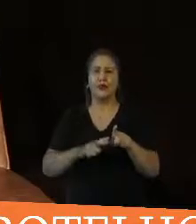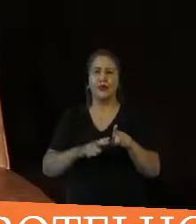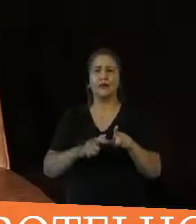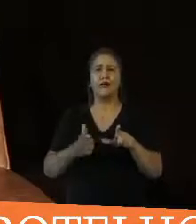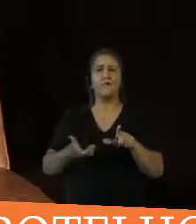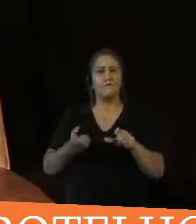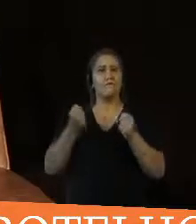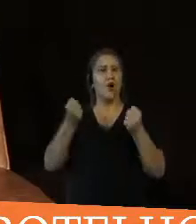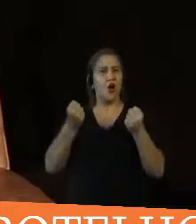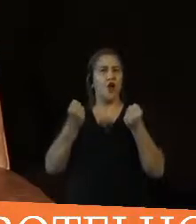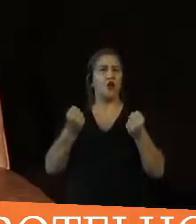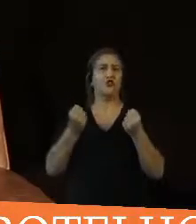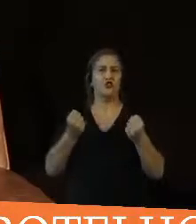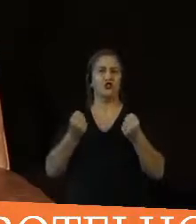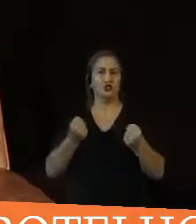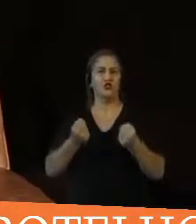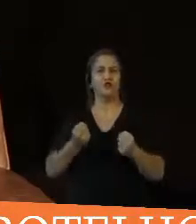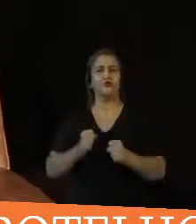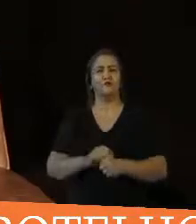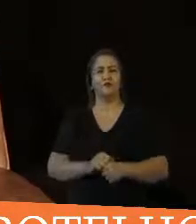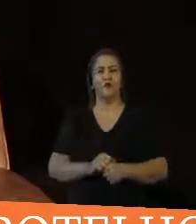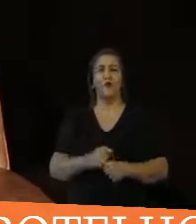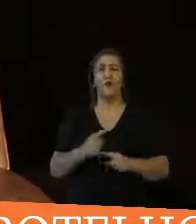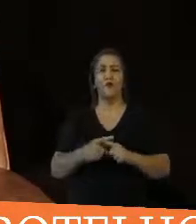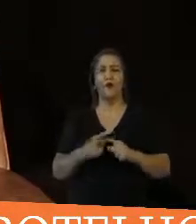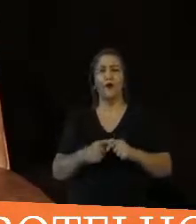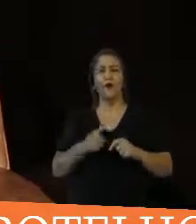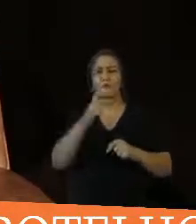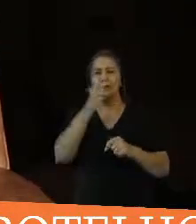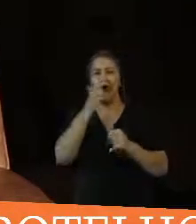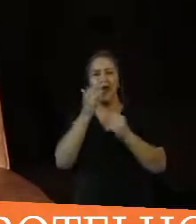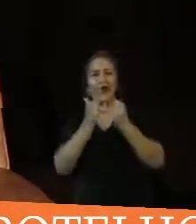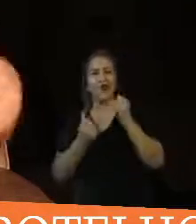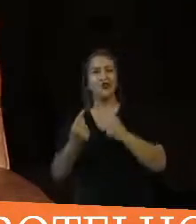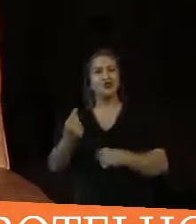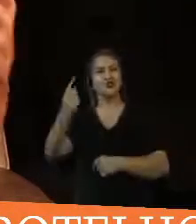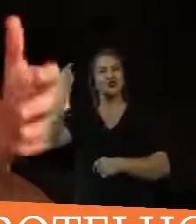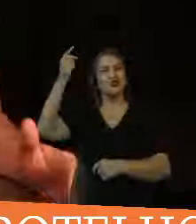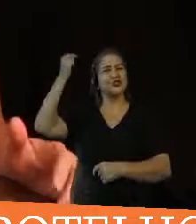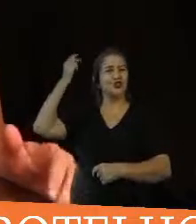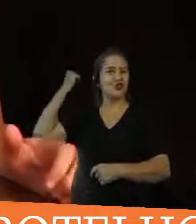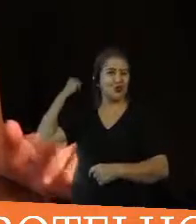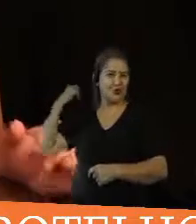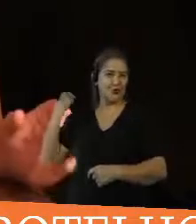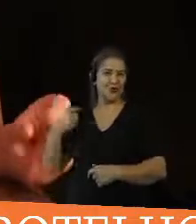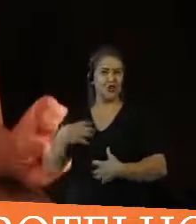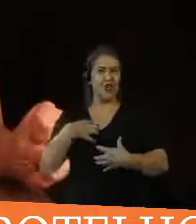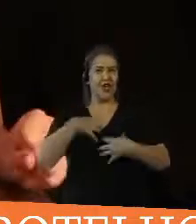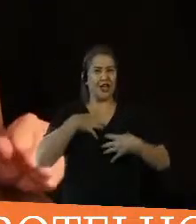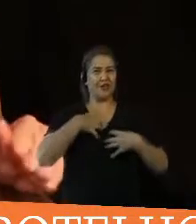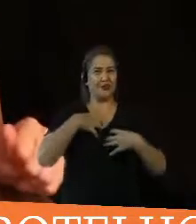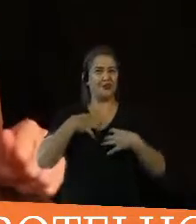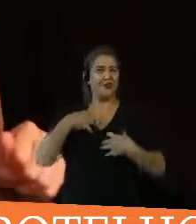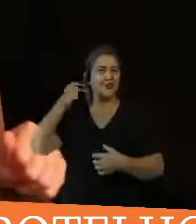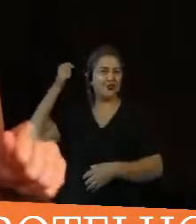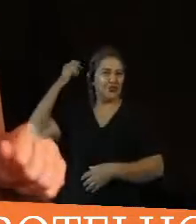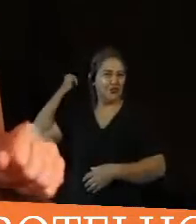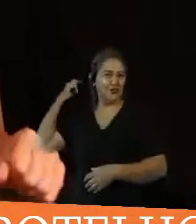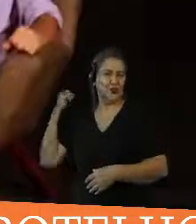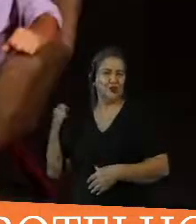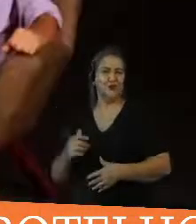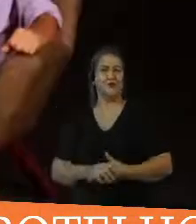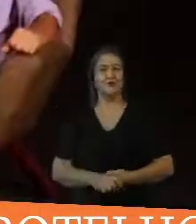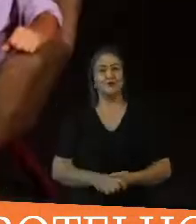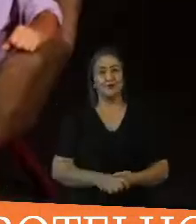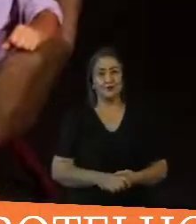né, para trazer essa atmosfera, né, da era de ouro do rádio, né? Bom,